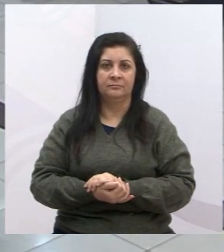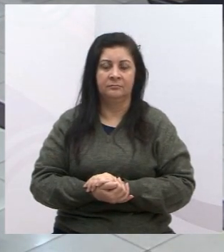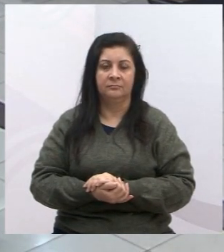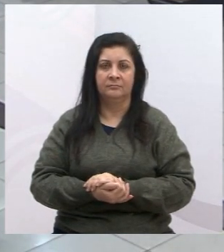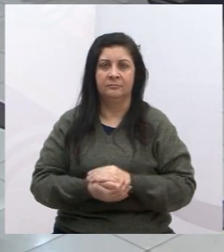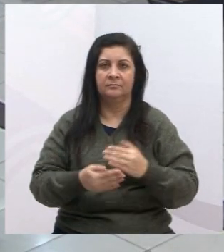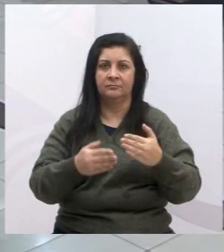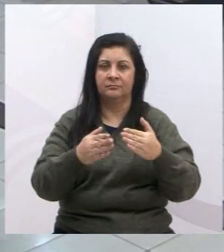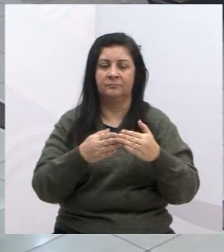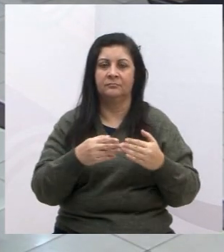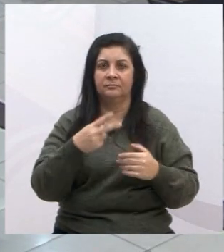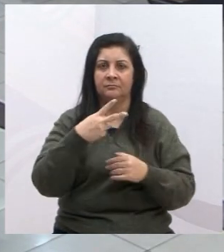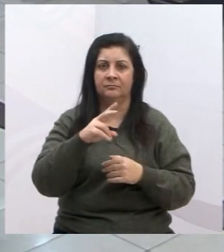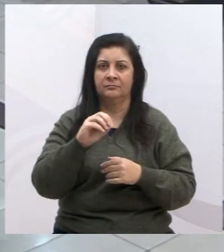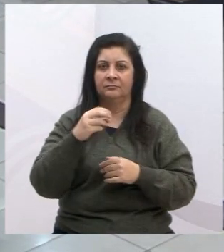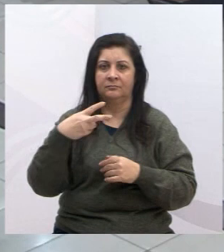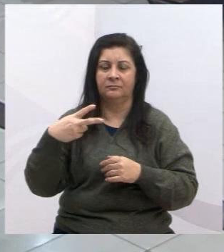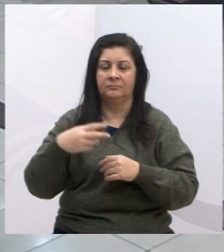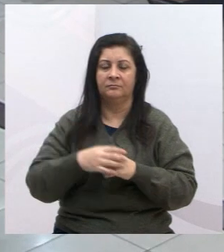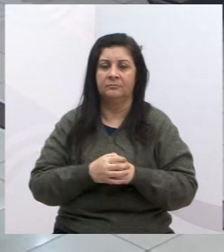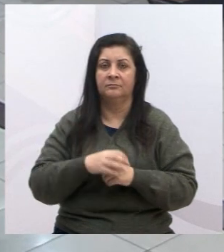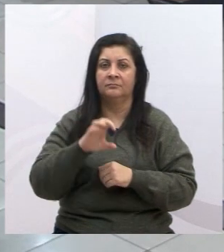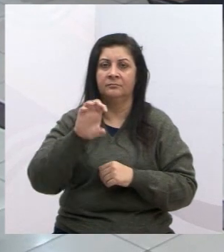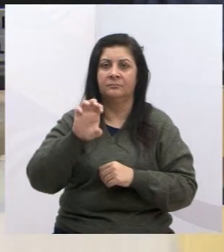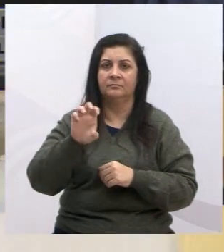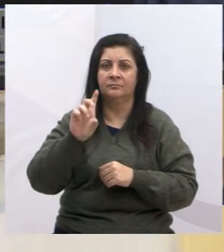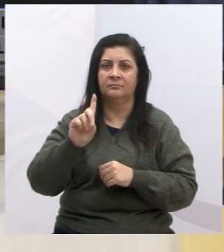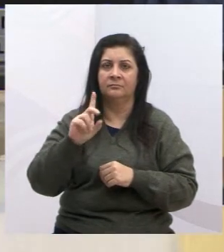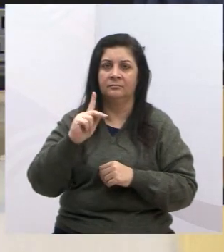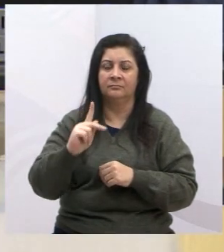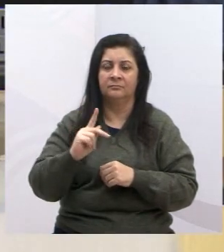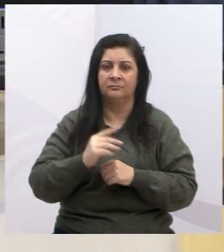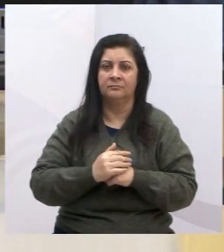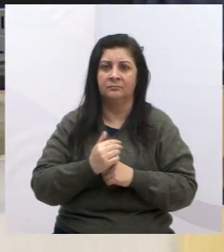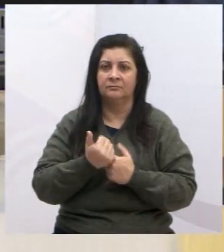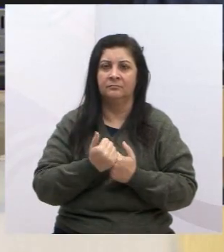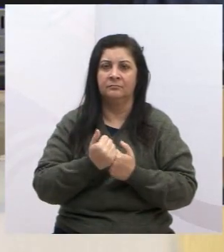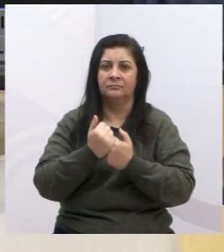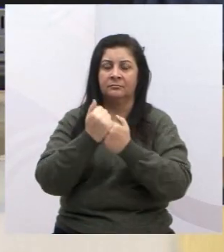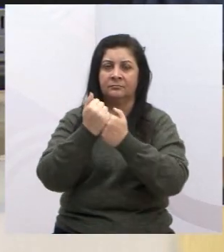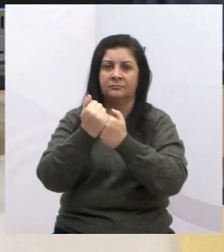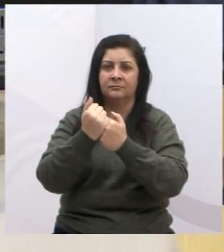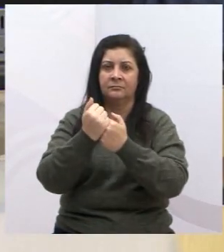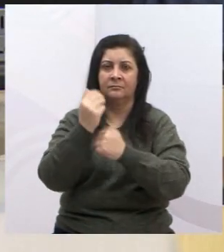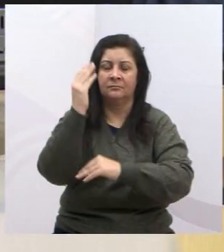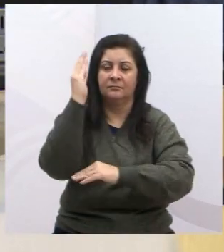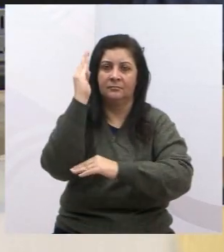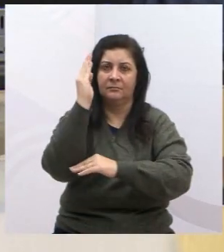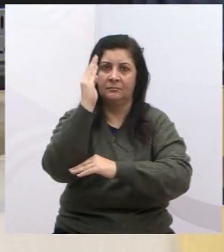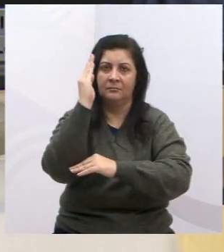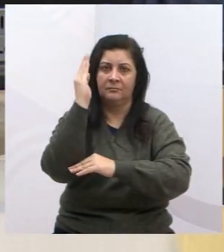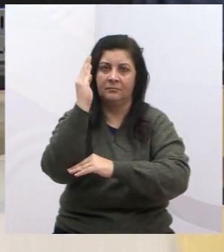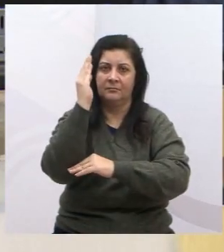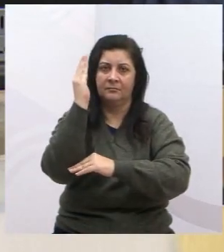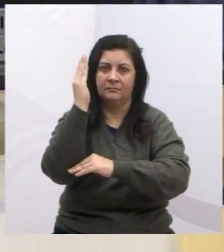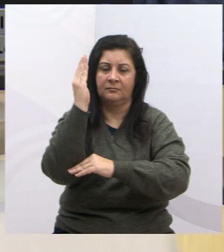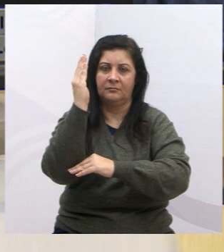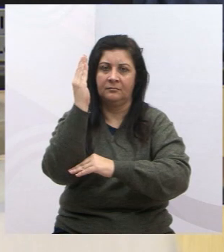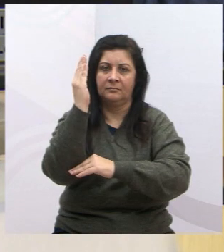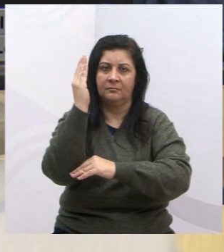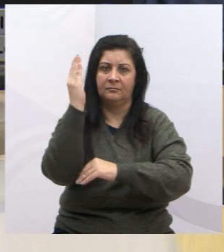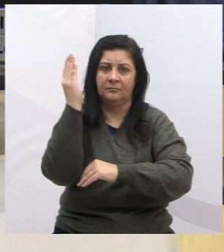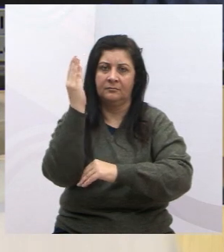Requerimento 202. A EDP solicitando a substituição de postes de madeira